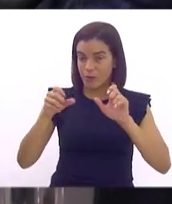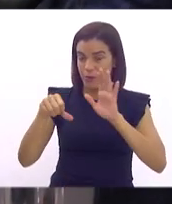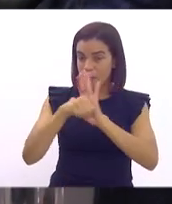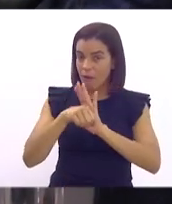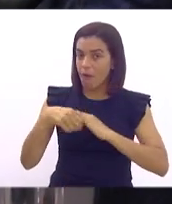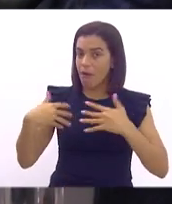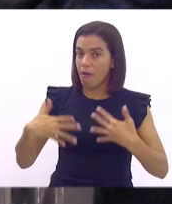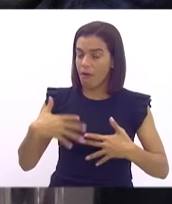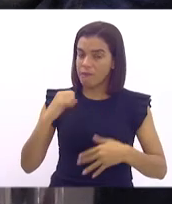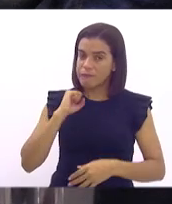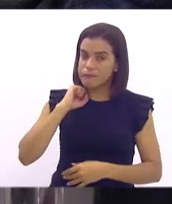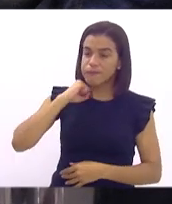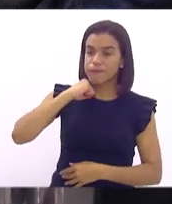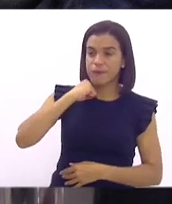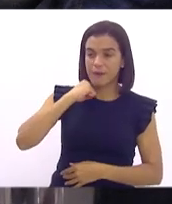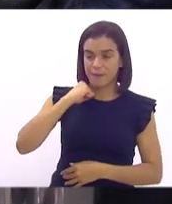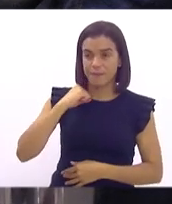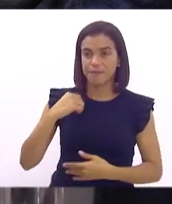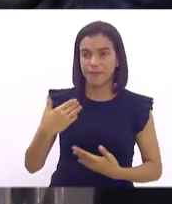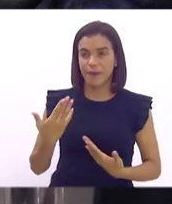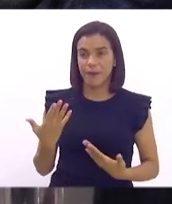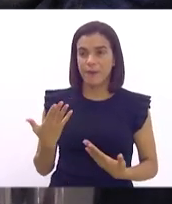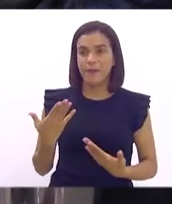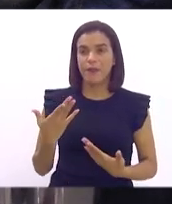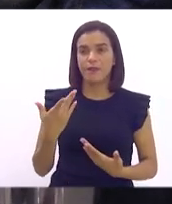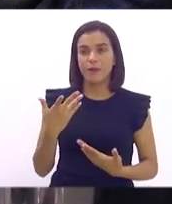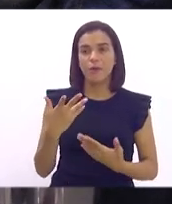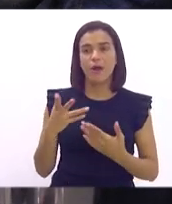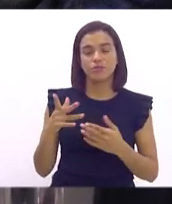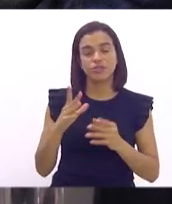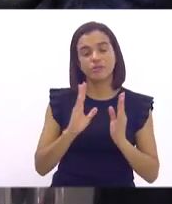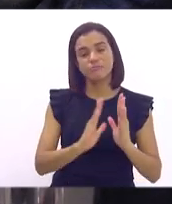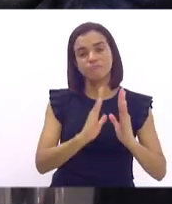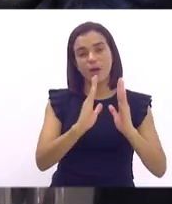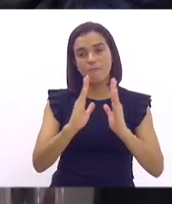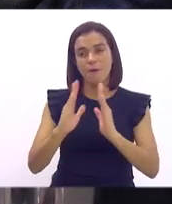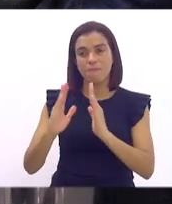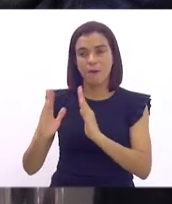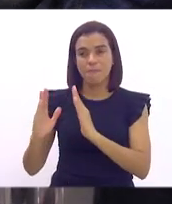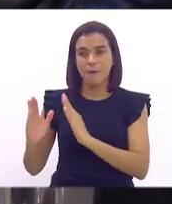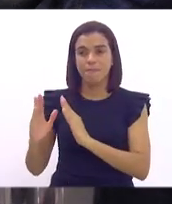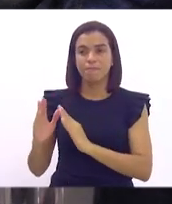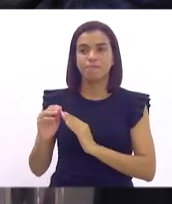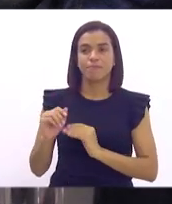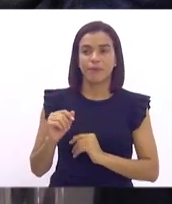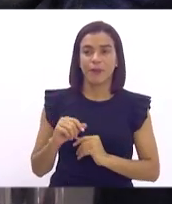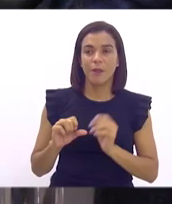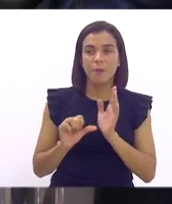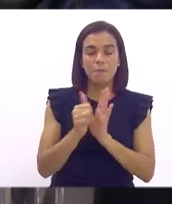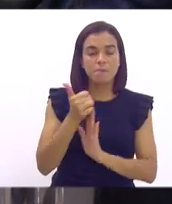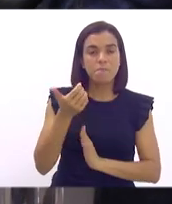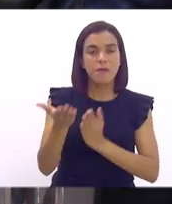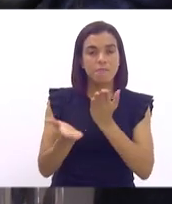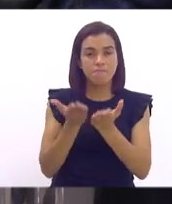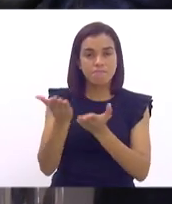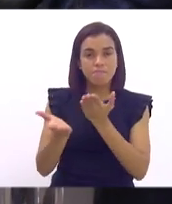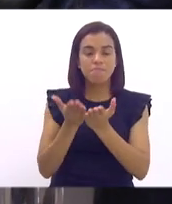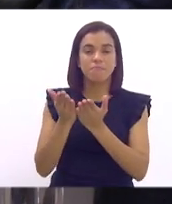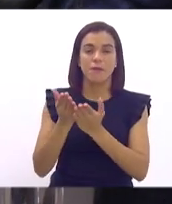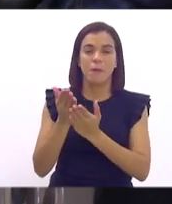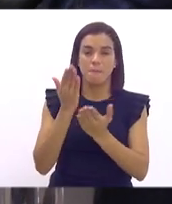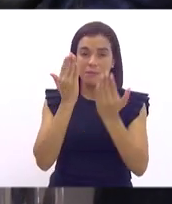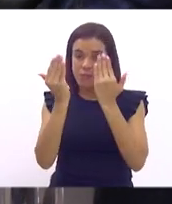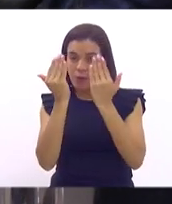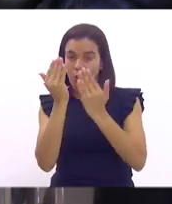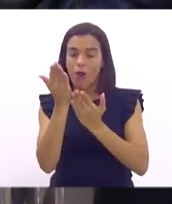é muito estressante para aquela pessoa. Então, a gente desenhou nesse modelo que tem funcionado, que é passar por esse primeiro atendimento com a equipe psicossocial